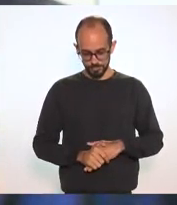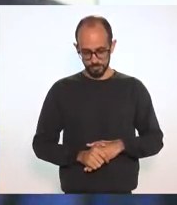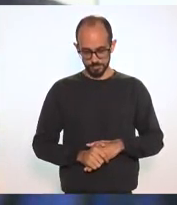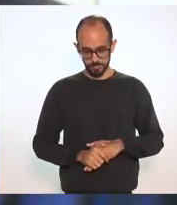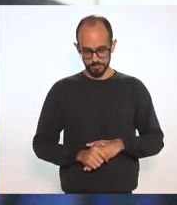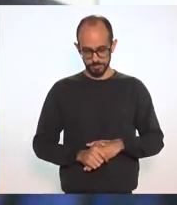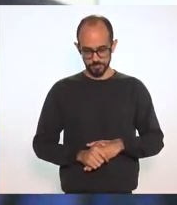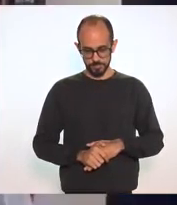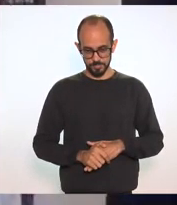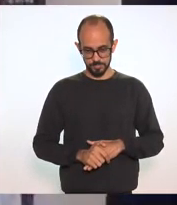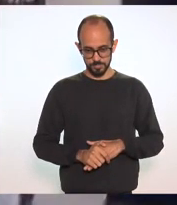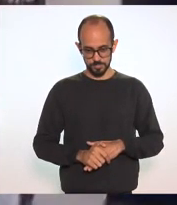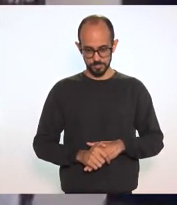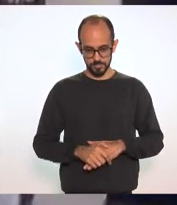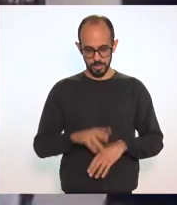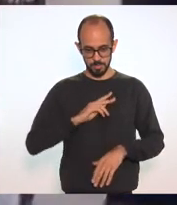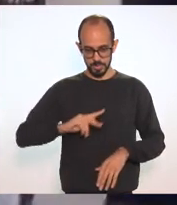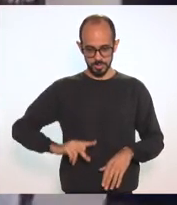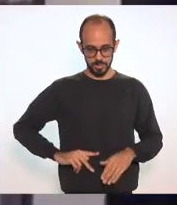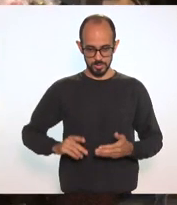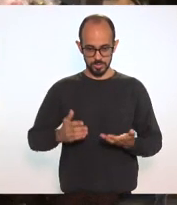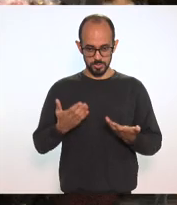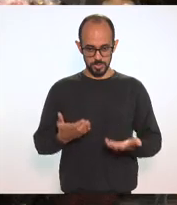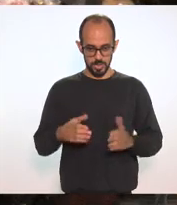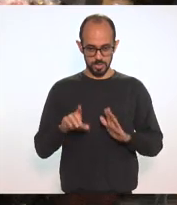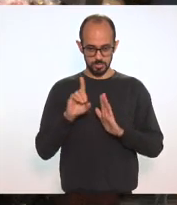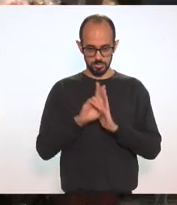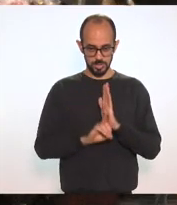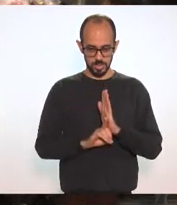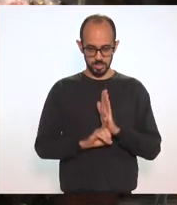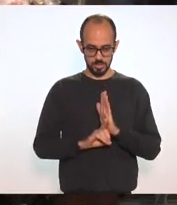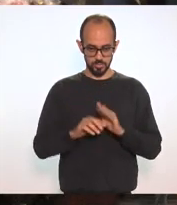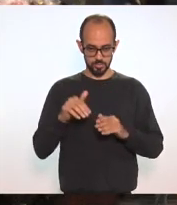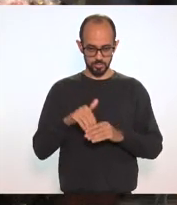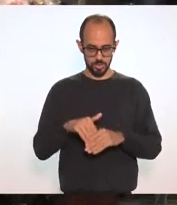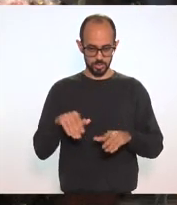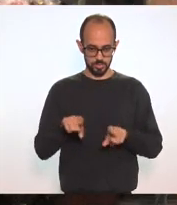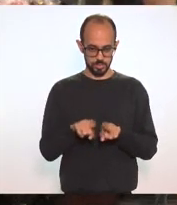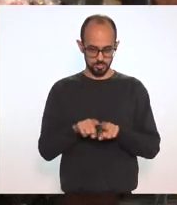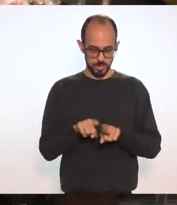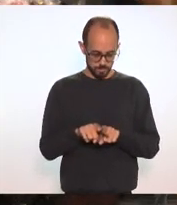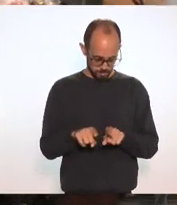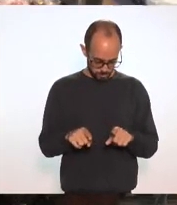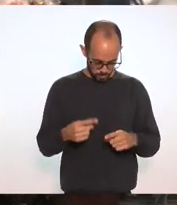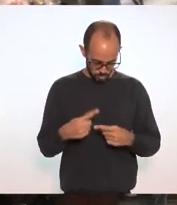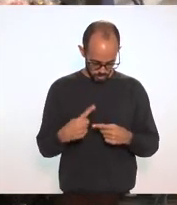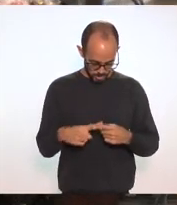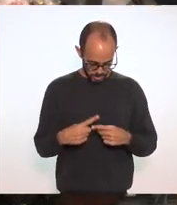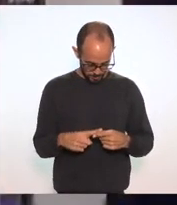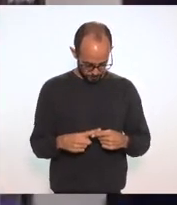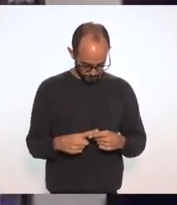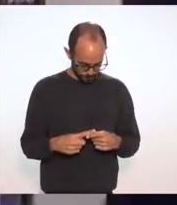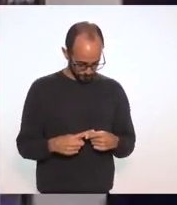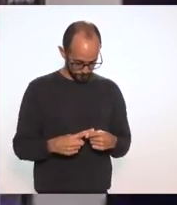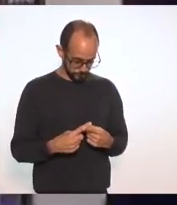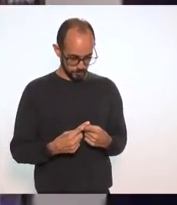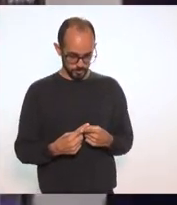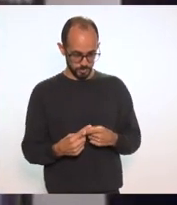Presidente, eu também gostaria de declarar. Por favor. Porque eu tenho